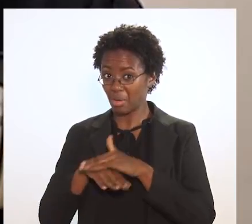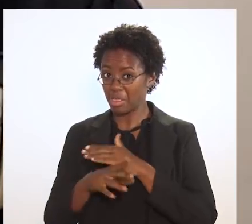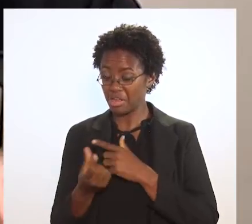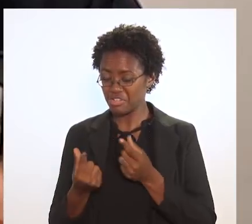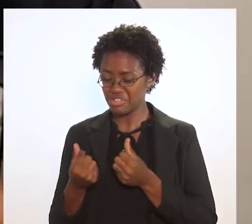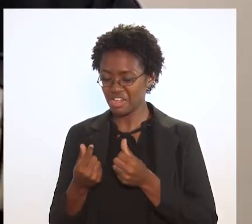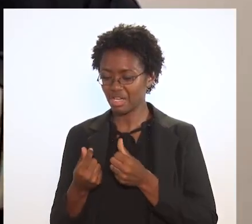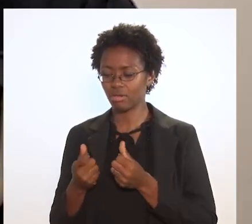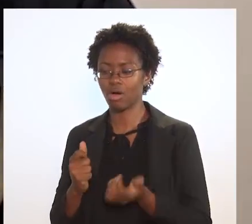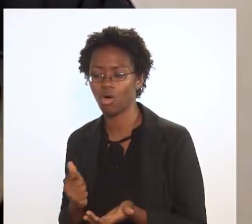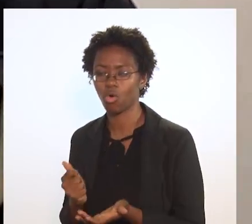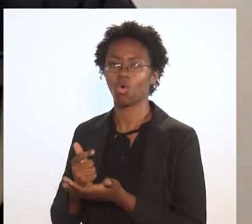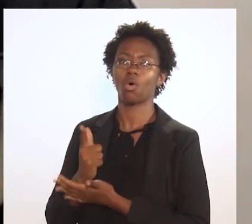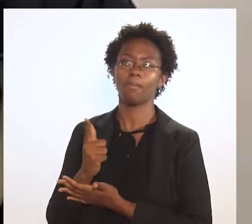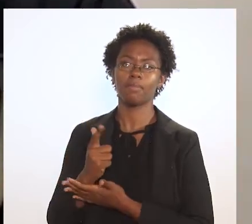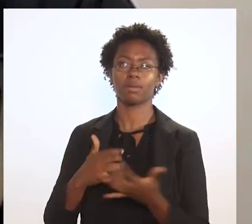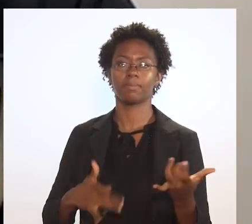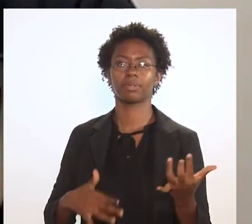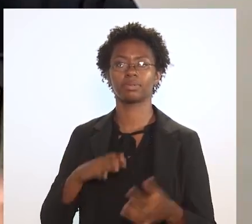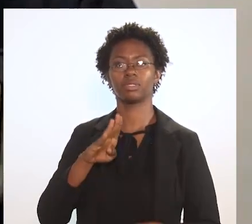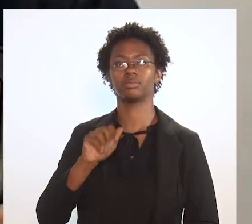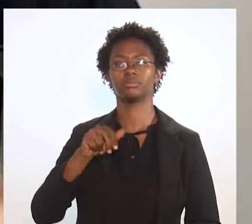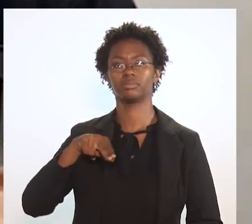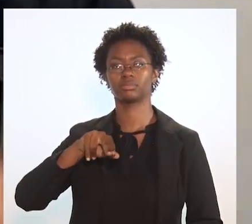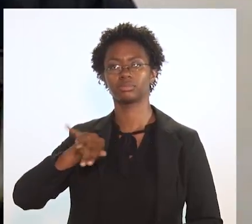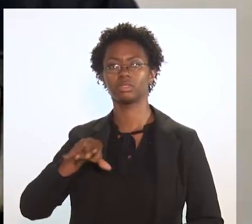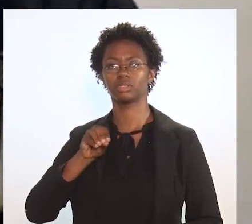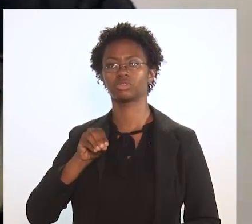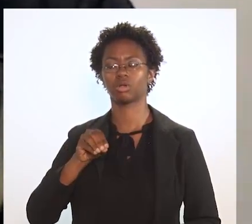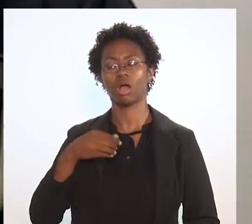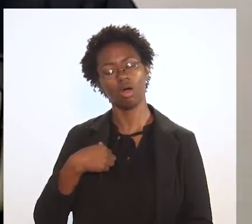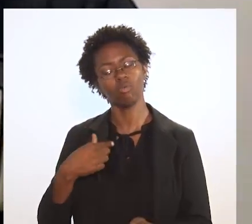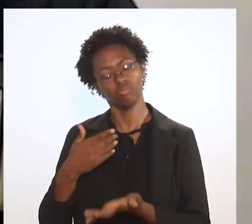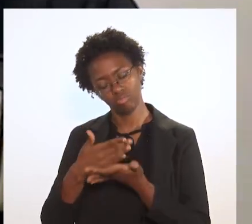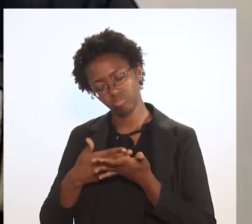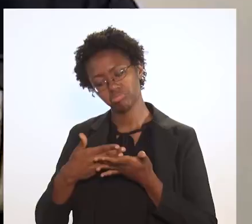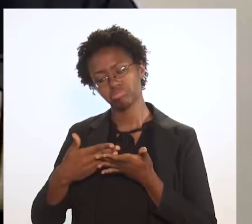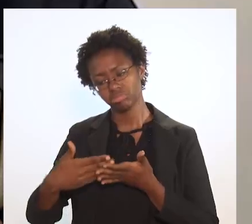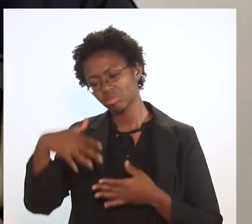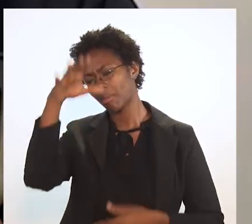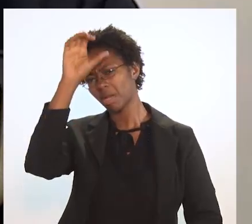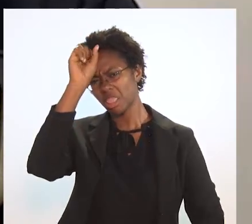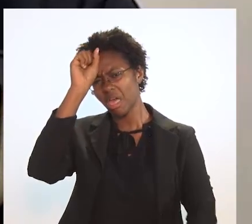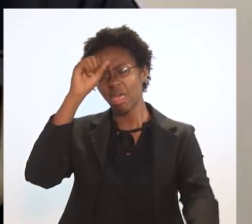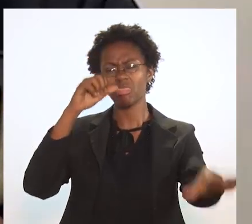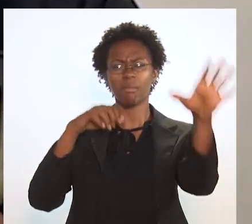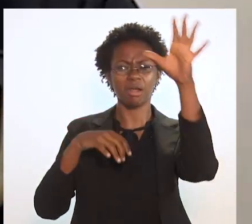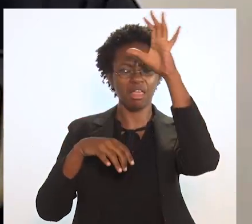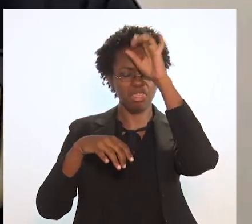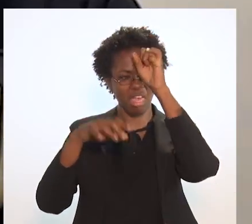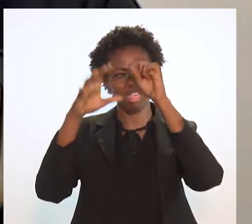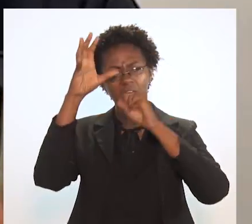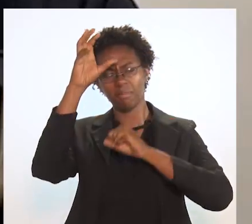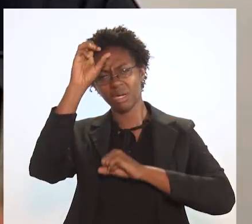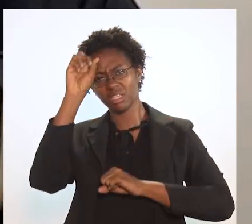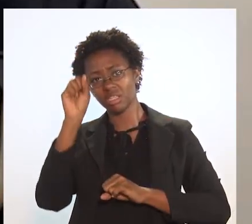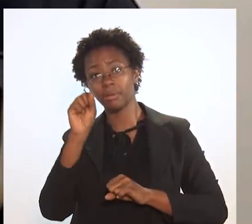banjo e comecei a aprender os acordes com banjo. E aí